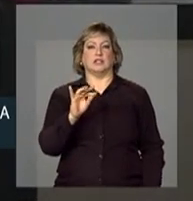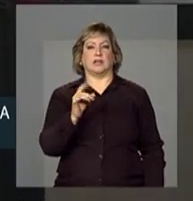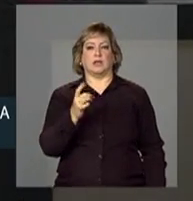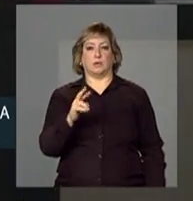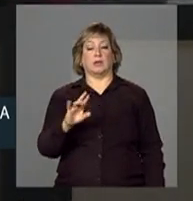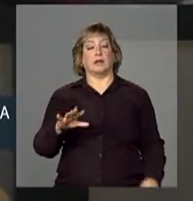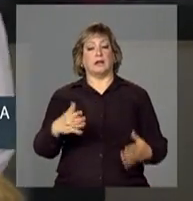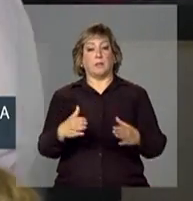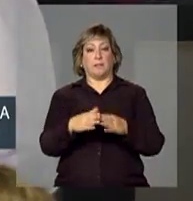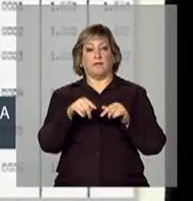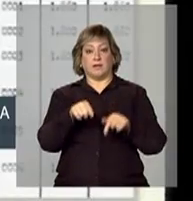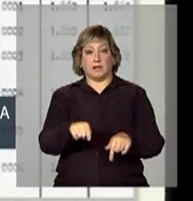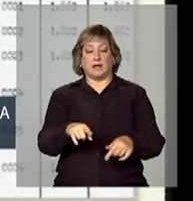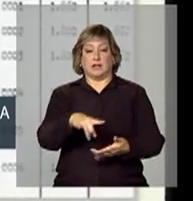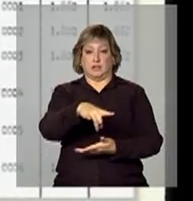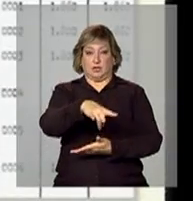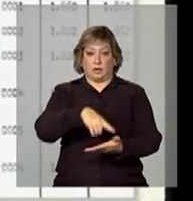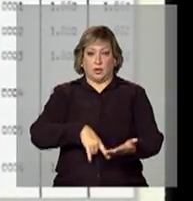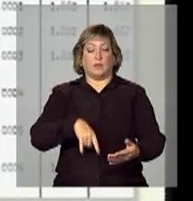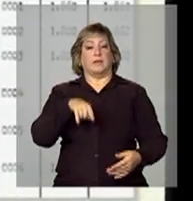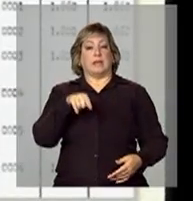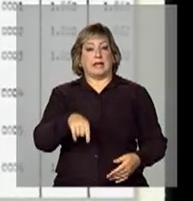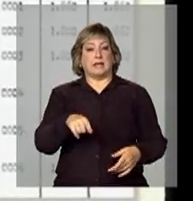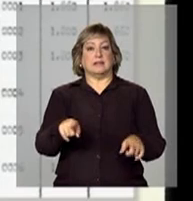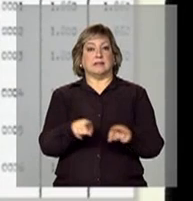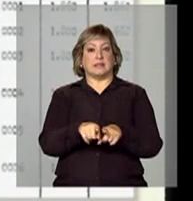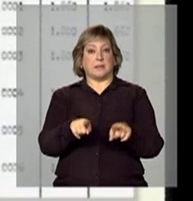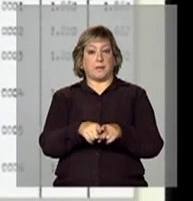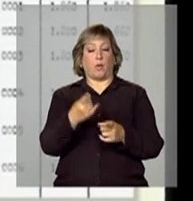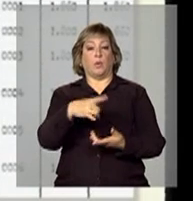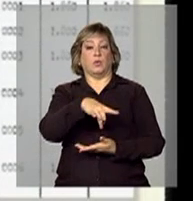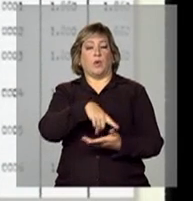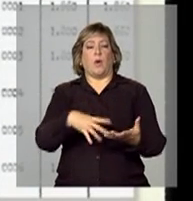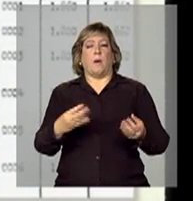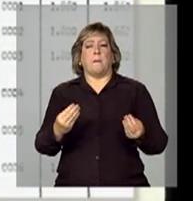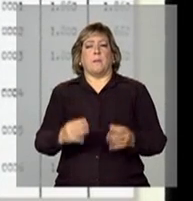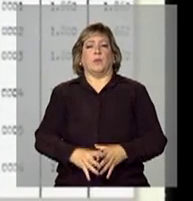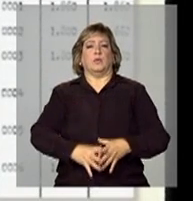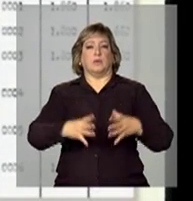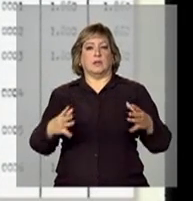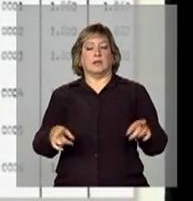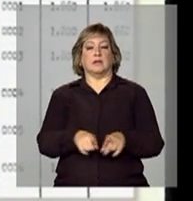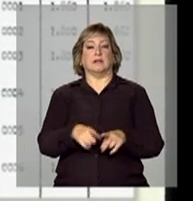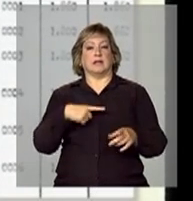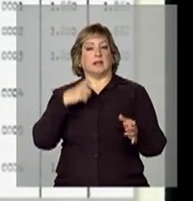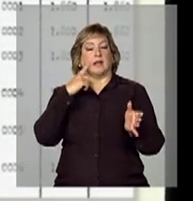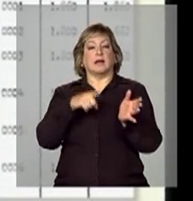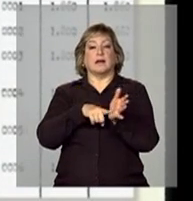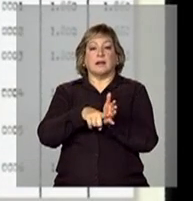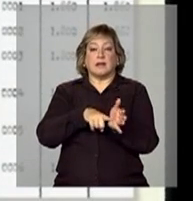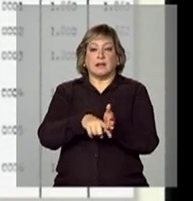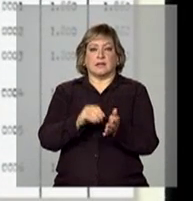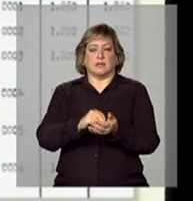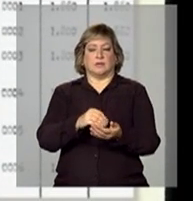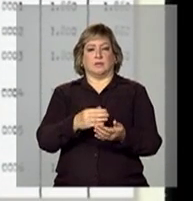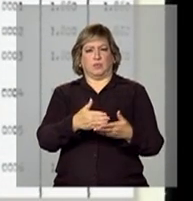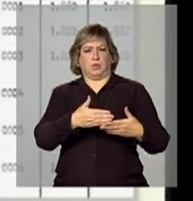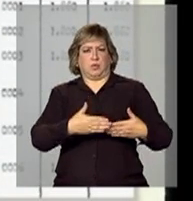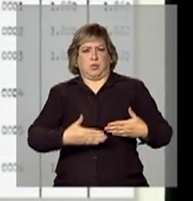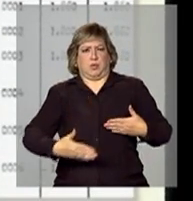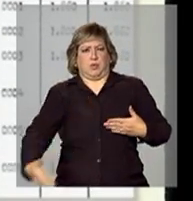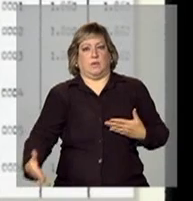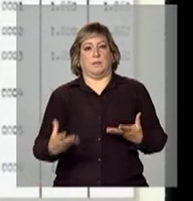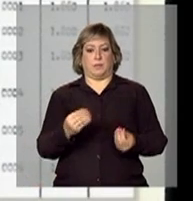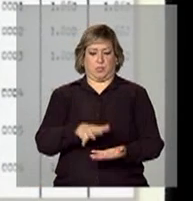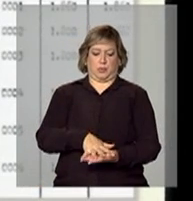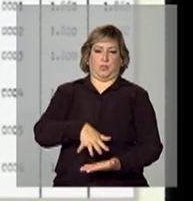por favor, esse documento, ele é um documento muito grande, ele ainda está em análise pela comissão. É um documento, então, produzido